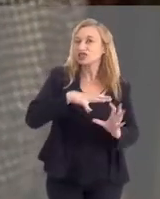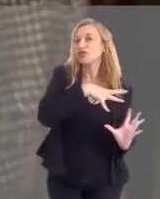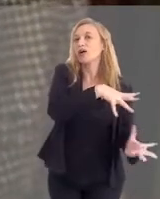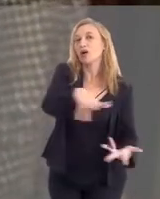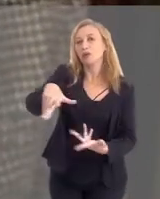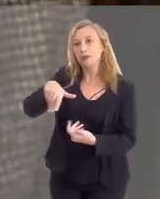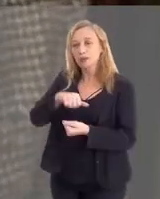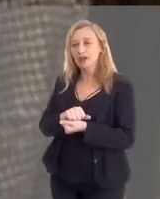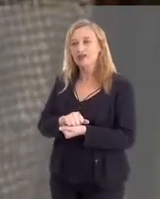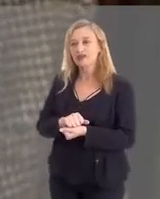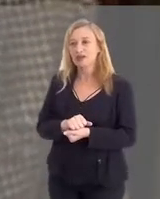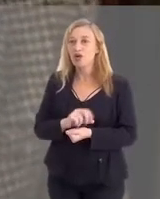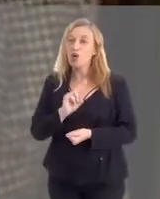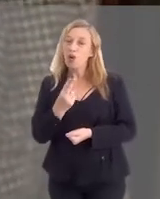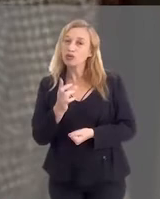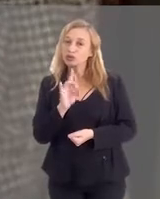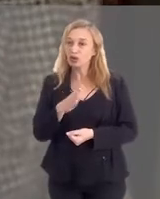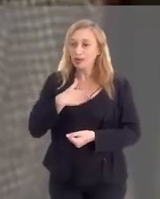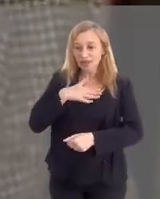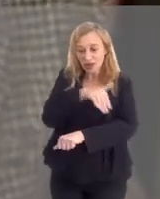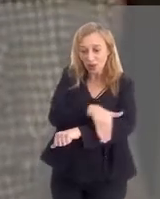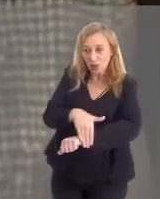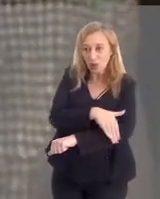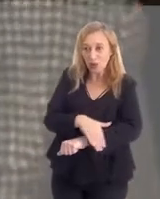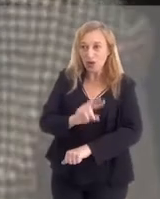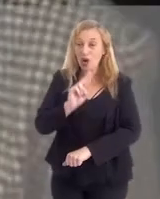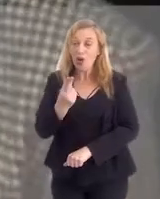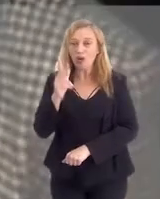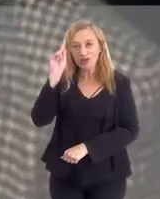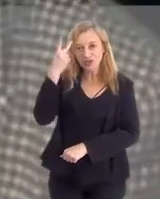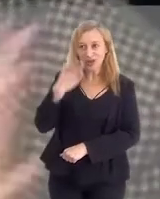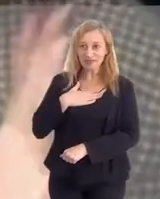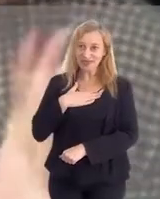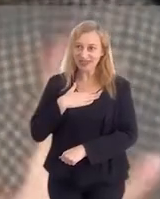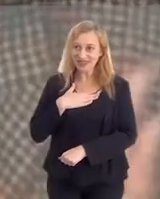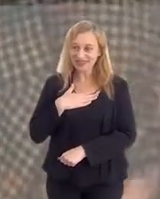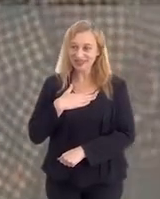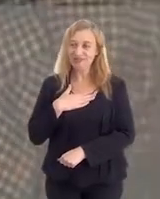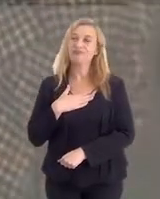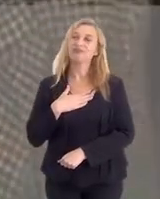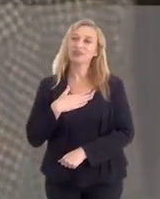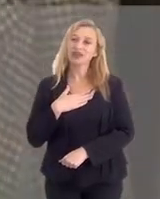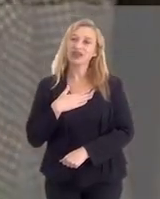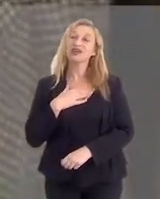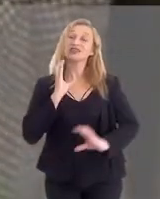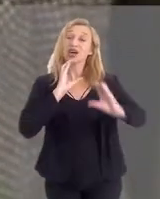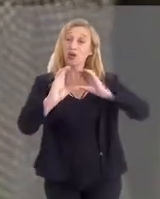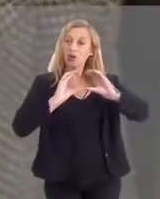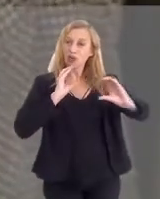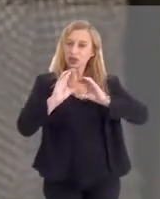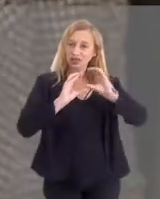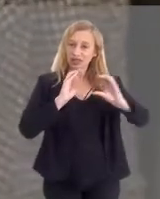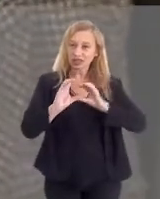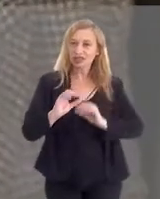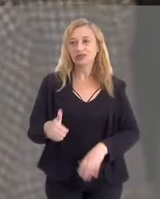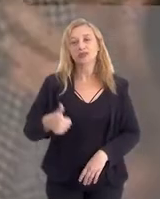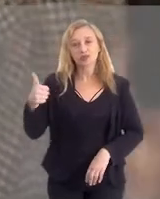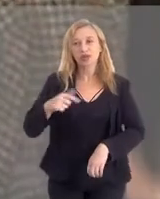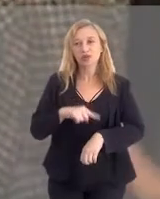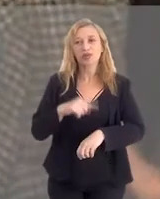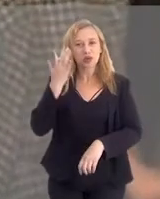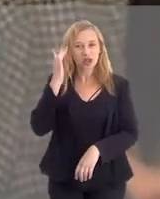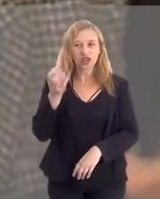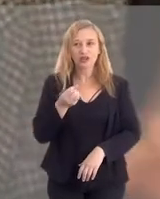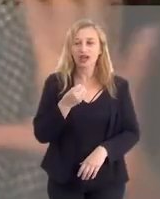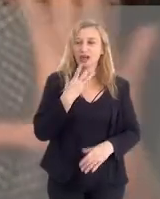era transformar o mundo, ou pelo menos minha rua, ou pelo menos minha história, através da comunicação,